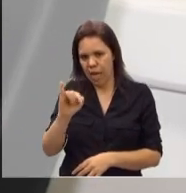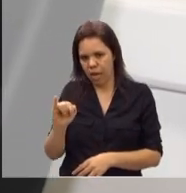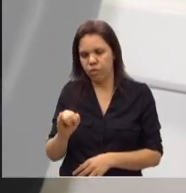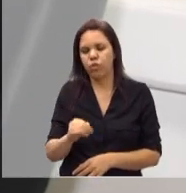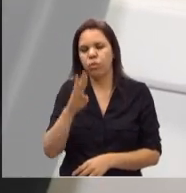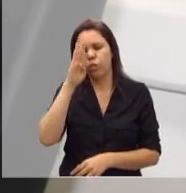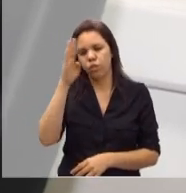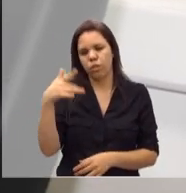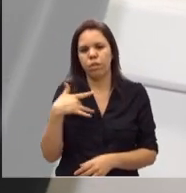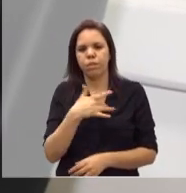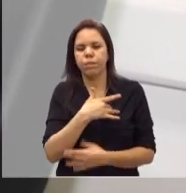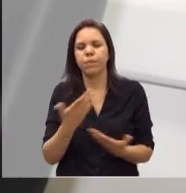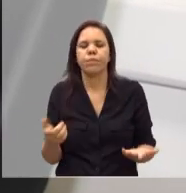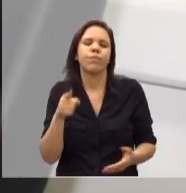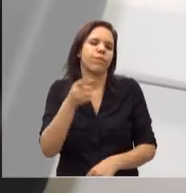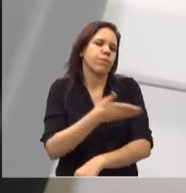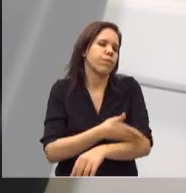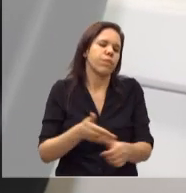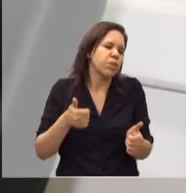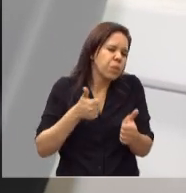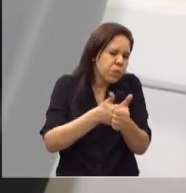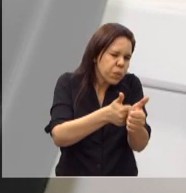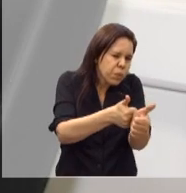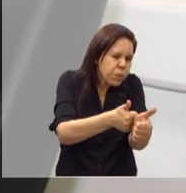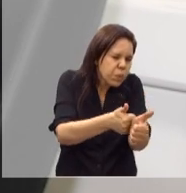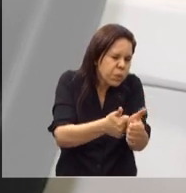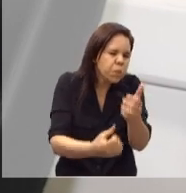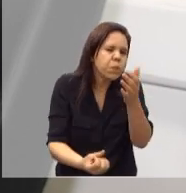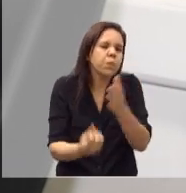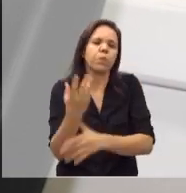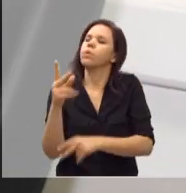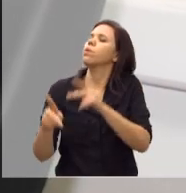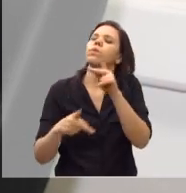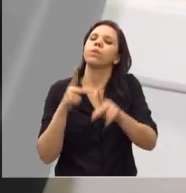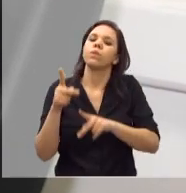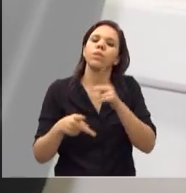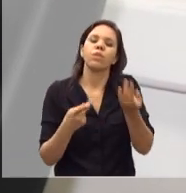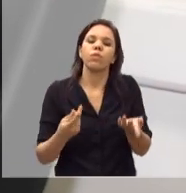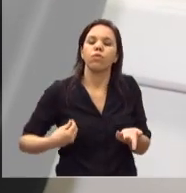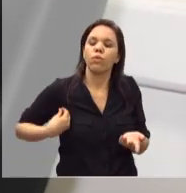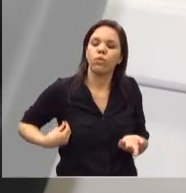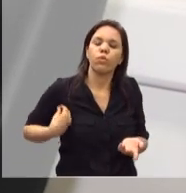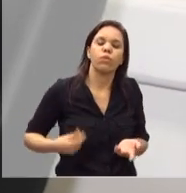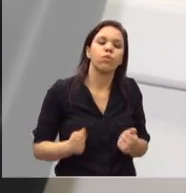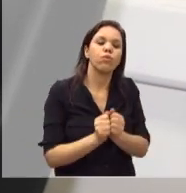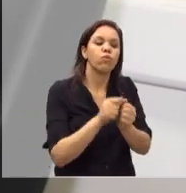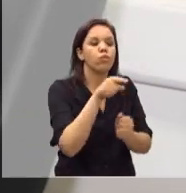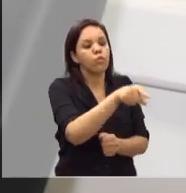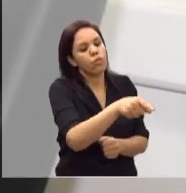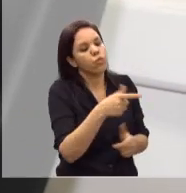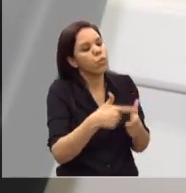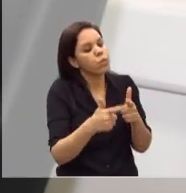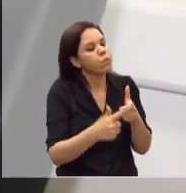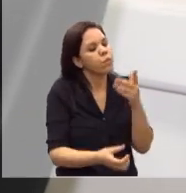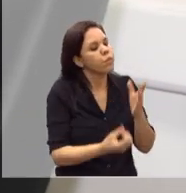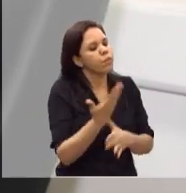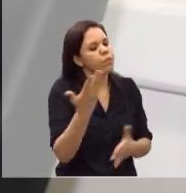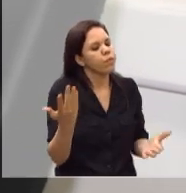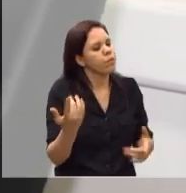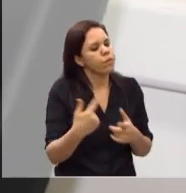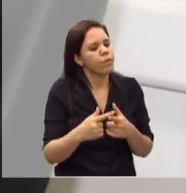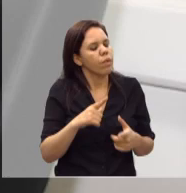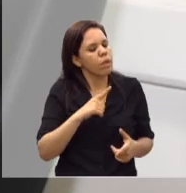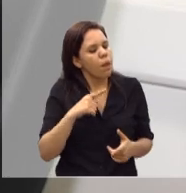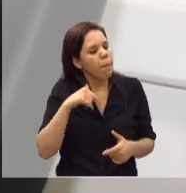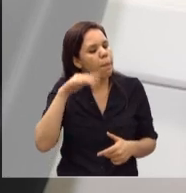prioritária. O senhor costuma acompanhar bem de perto a situação da população, estar lá aonde o problema acontece, até para ter